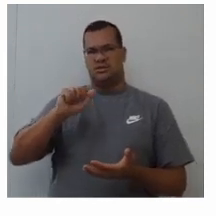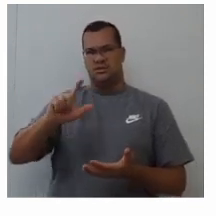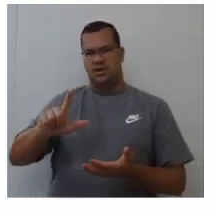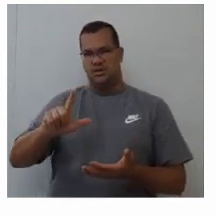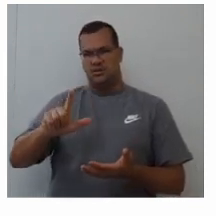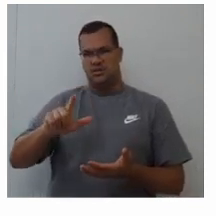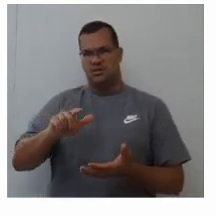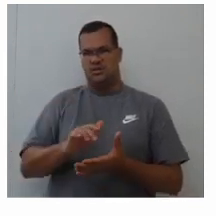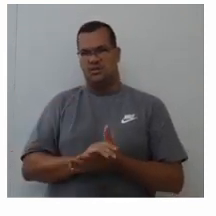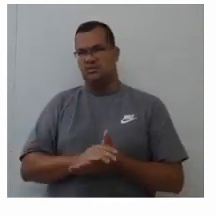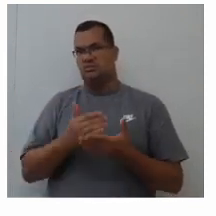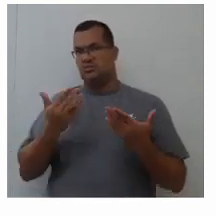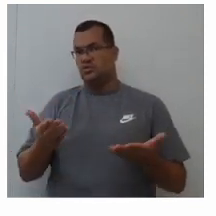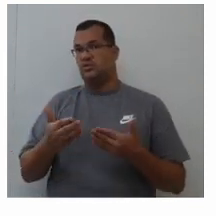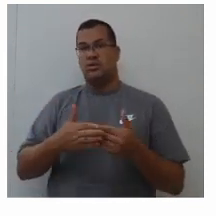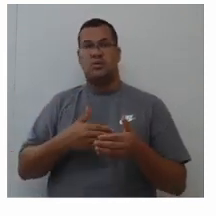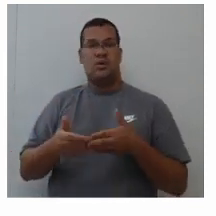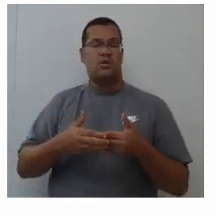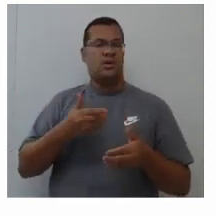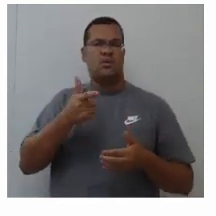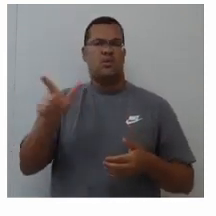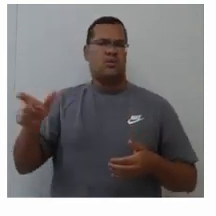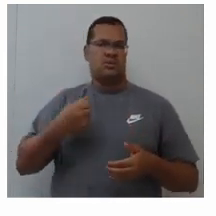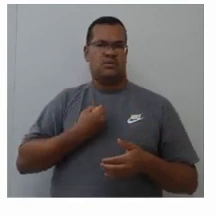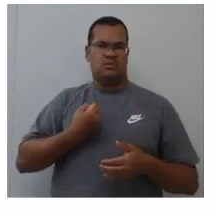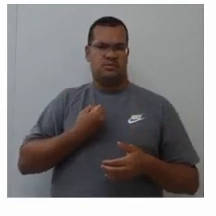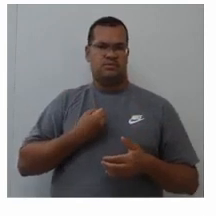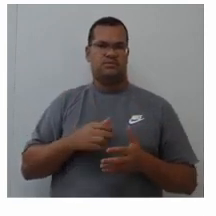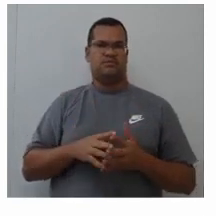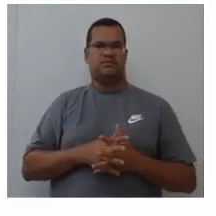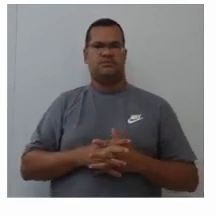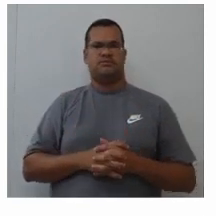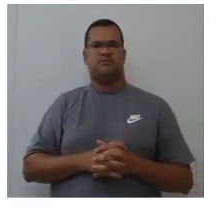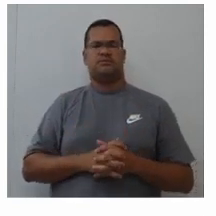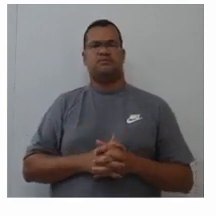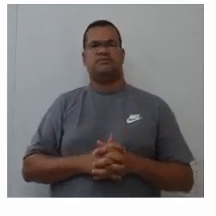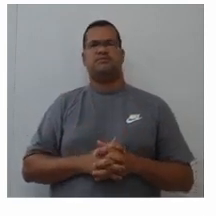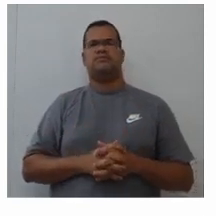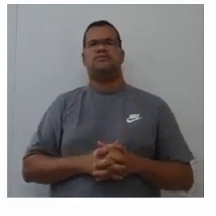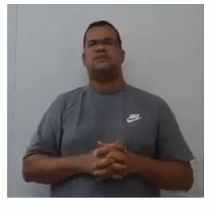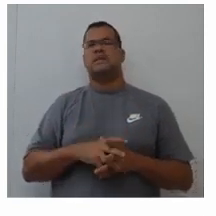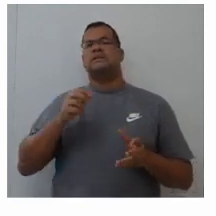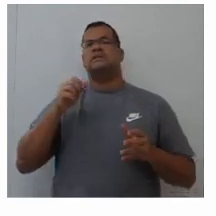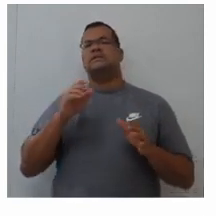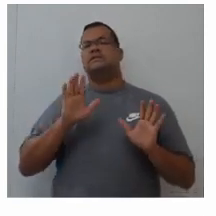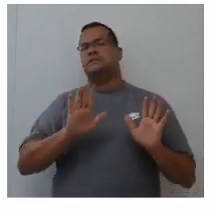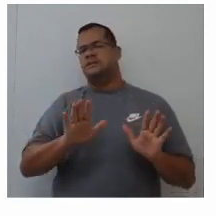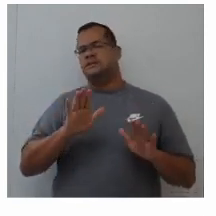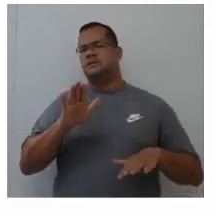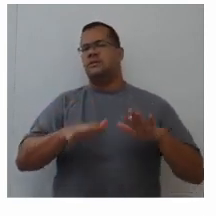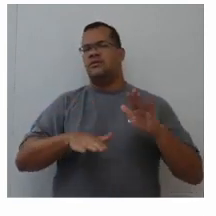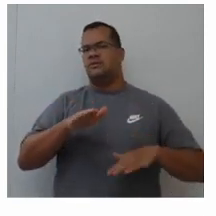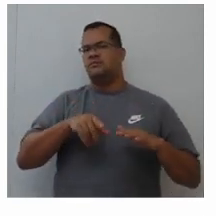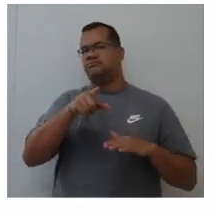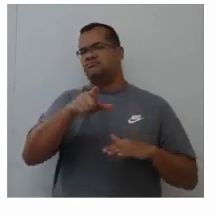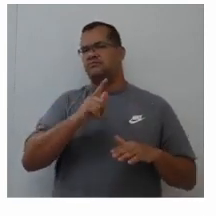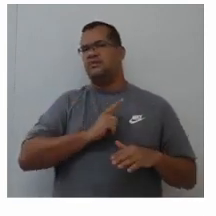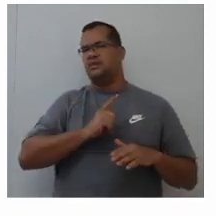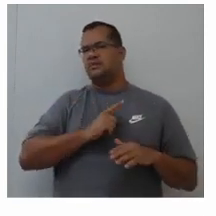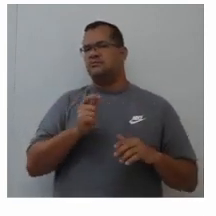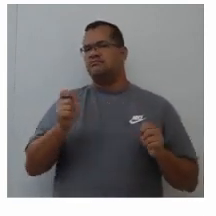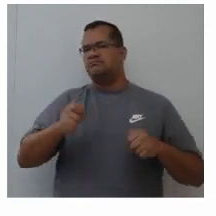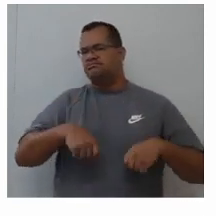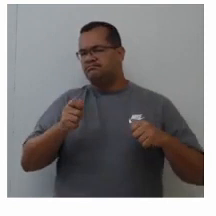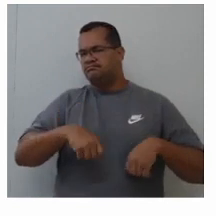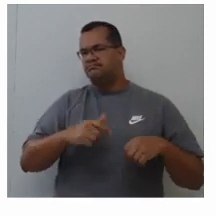maior, então, do que qualquer outra situação. Tá? Então, certamente aí a probabilidade é